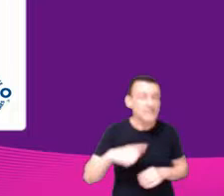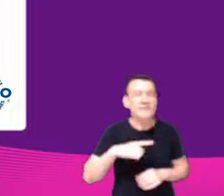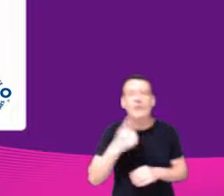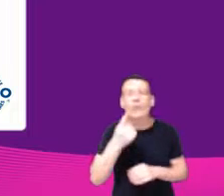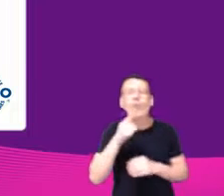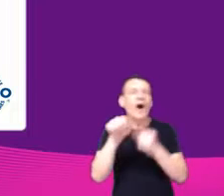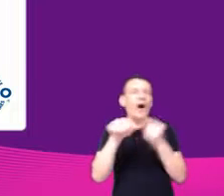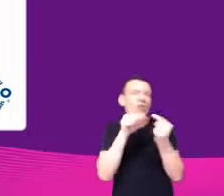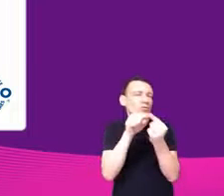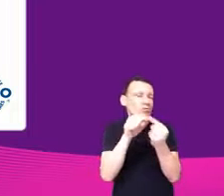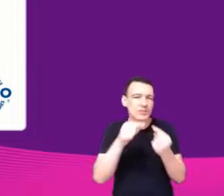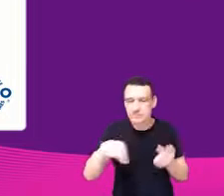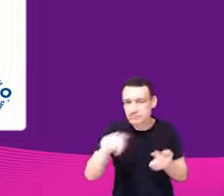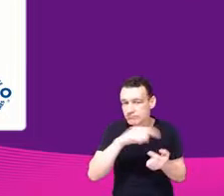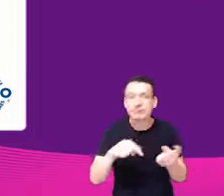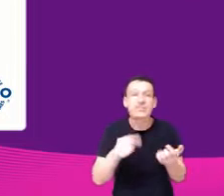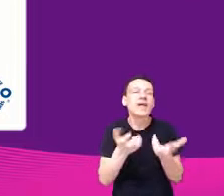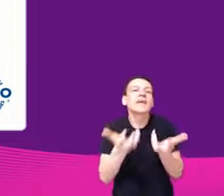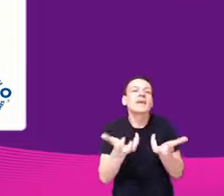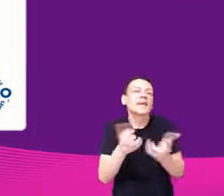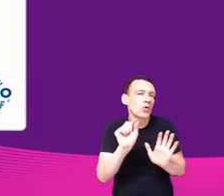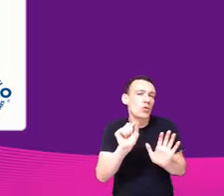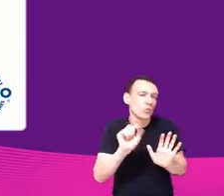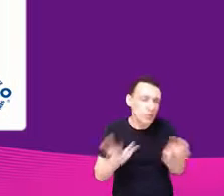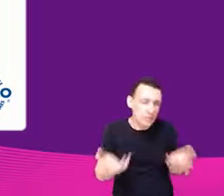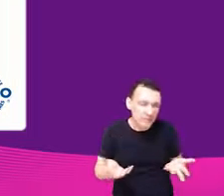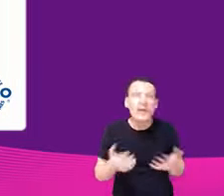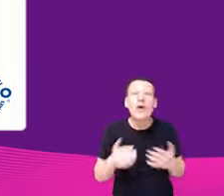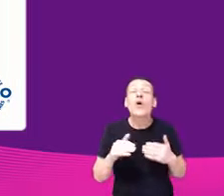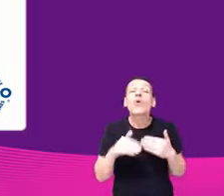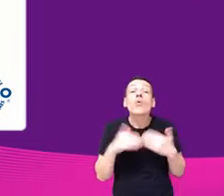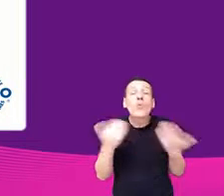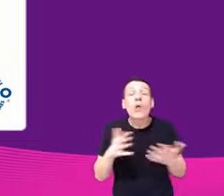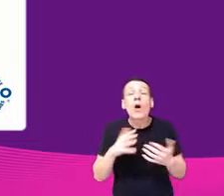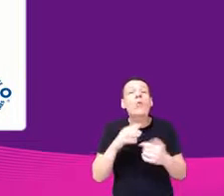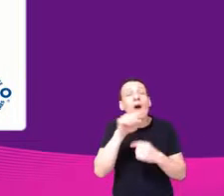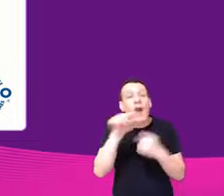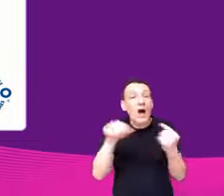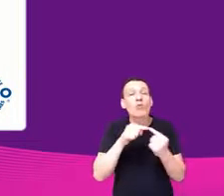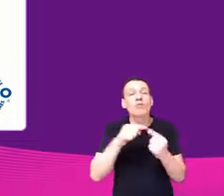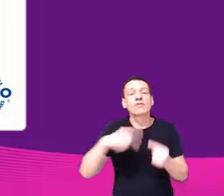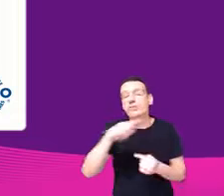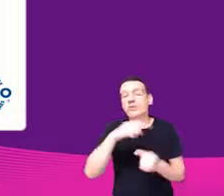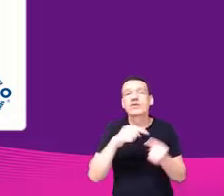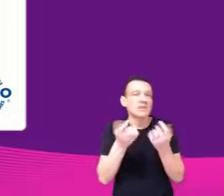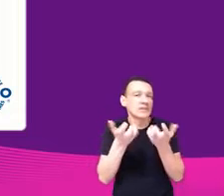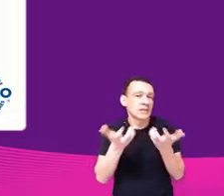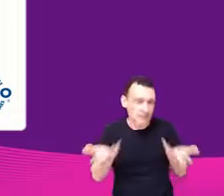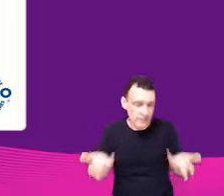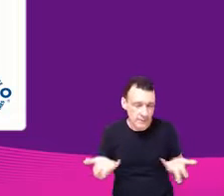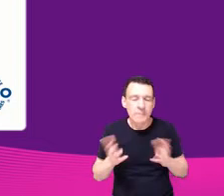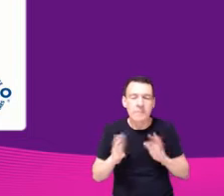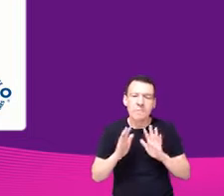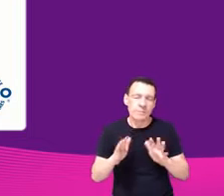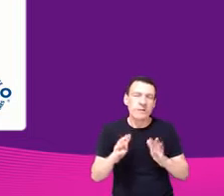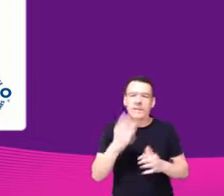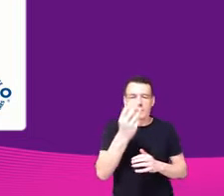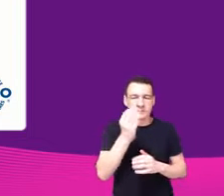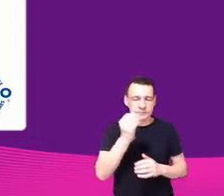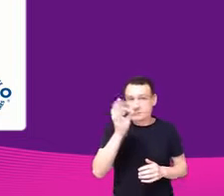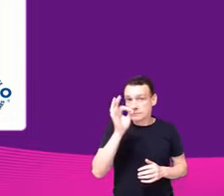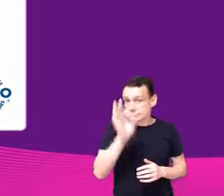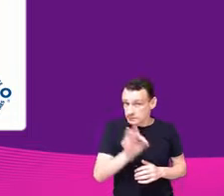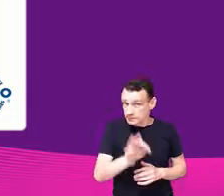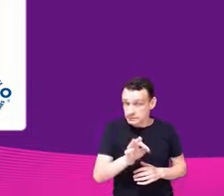quer, né? Então, o que você quer com esse modelo? Além de você ter uma redução de 30%